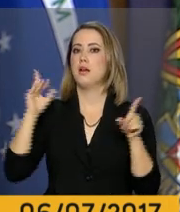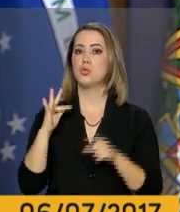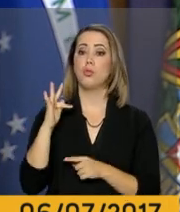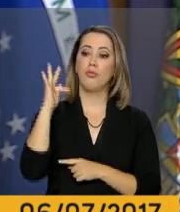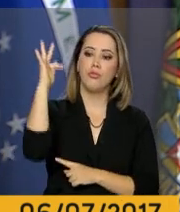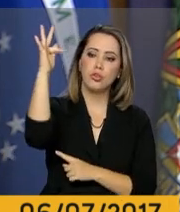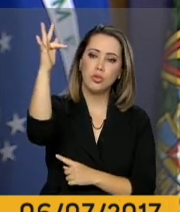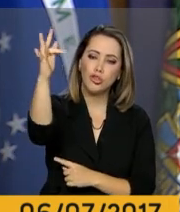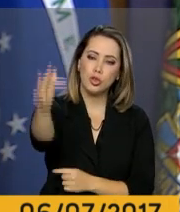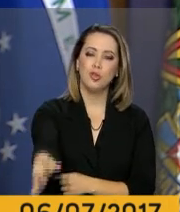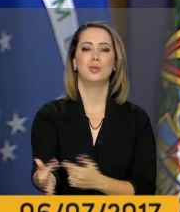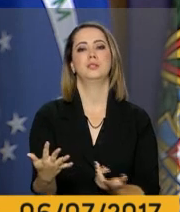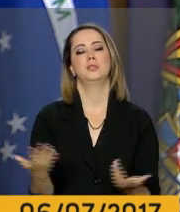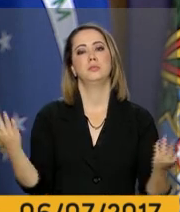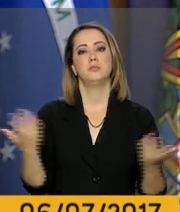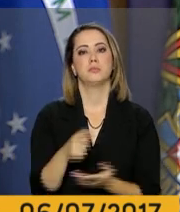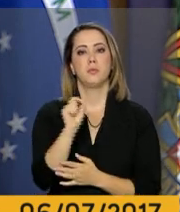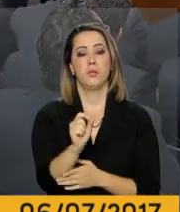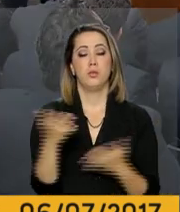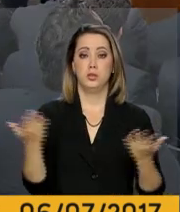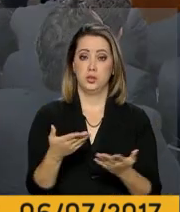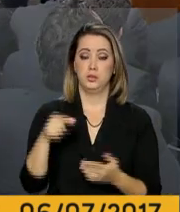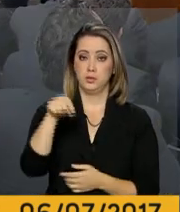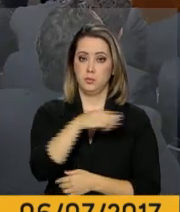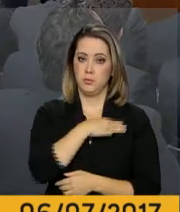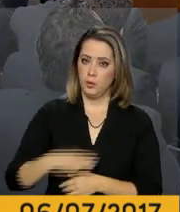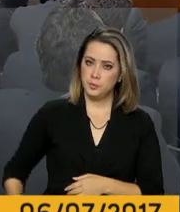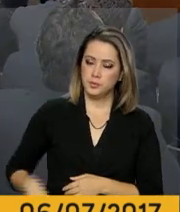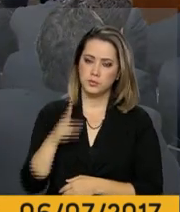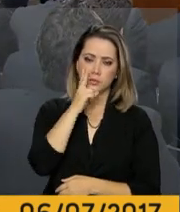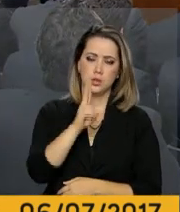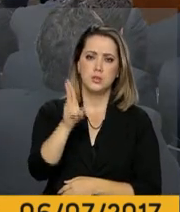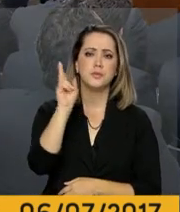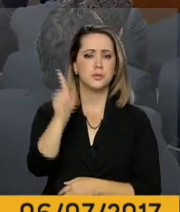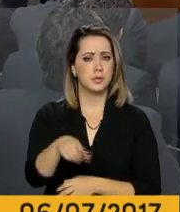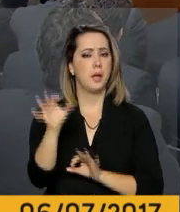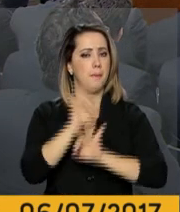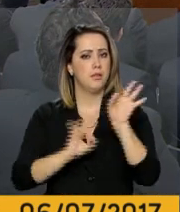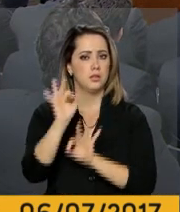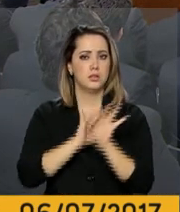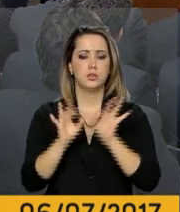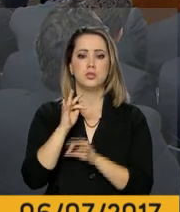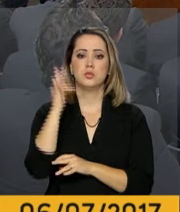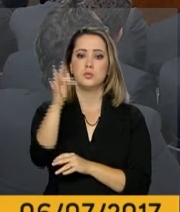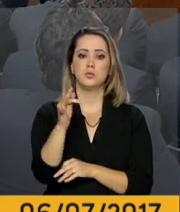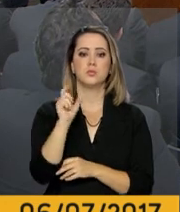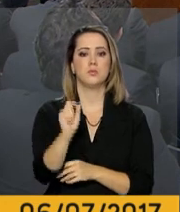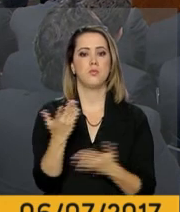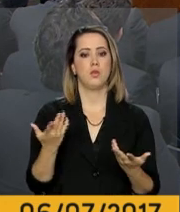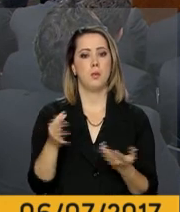e agora pela exposição dos bancos à filho nós verificamos que é algo planejado para o futuro sobre ser